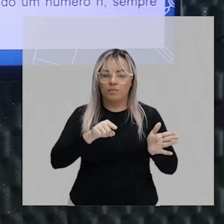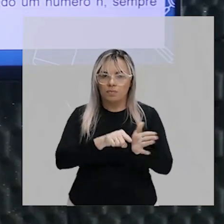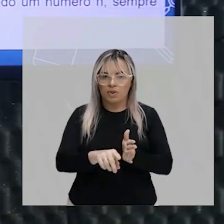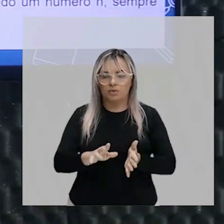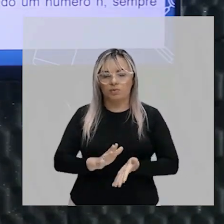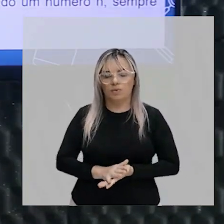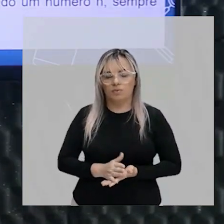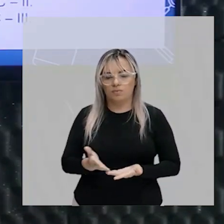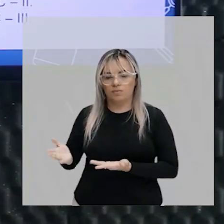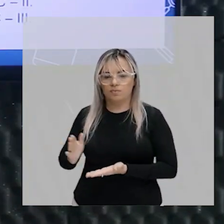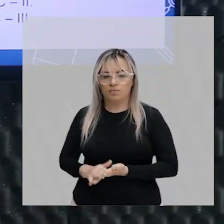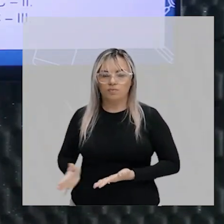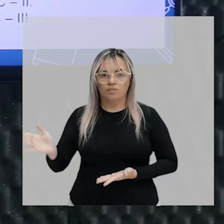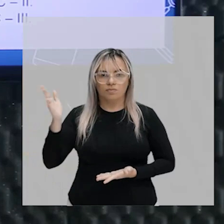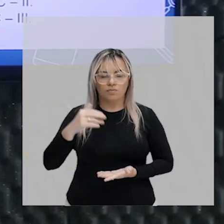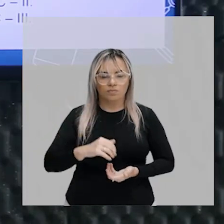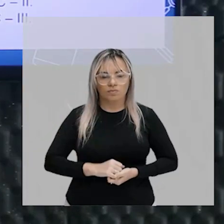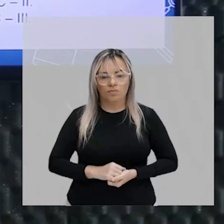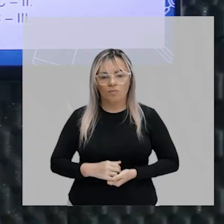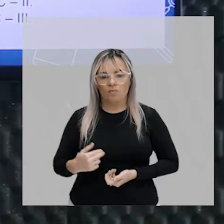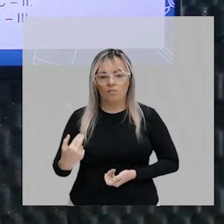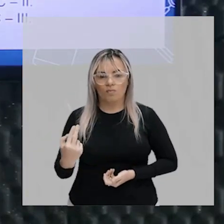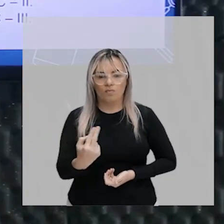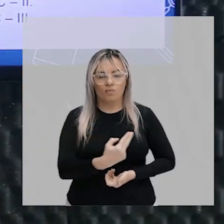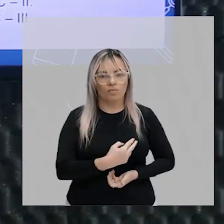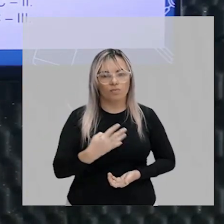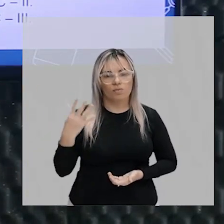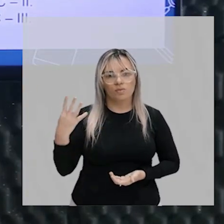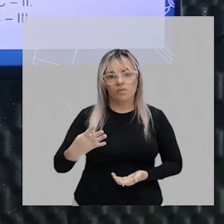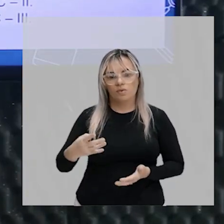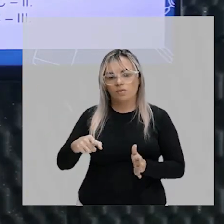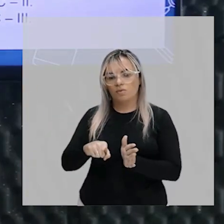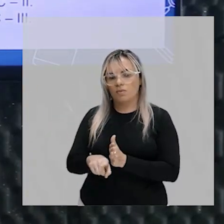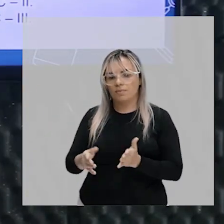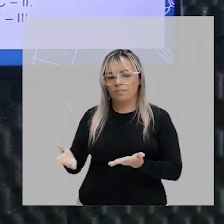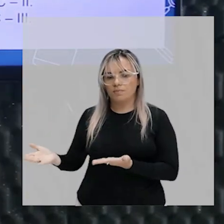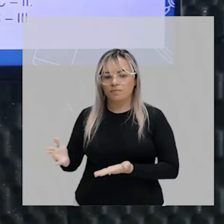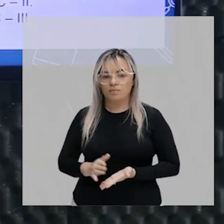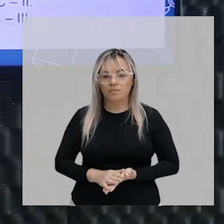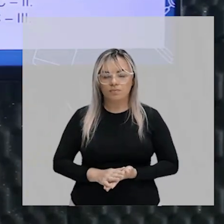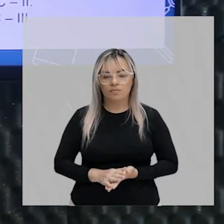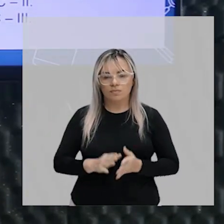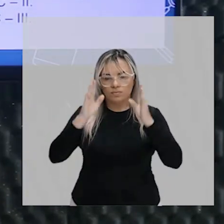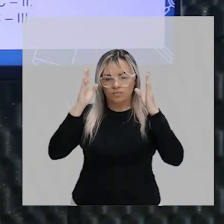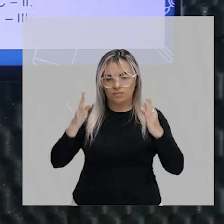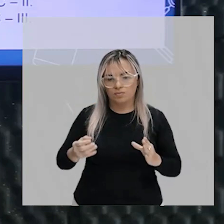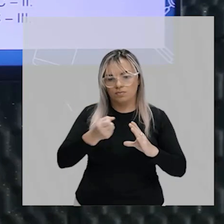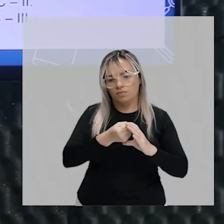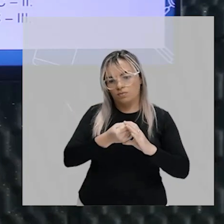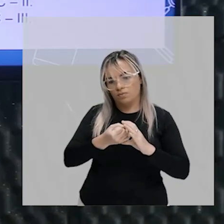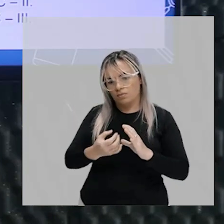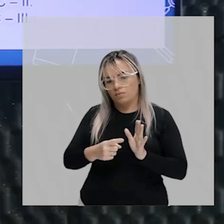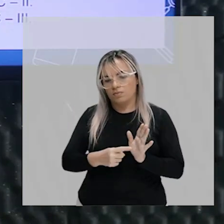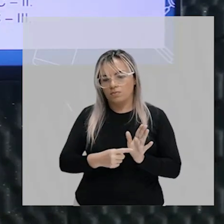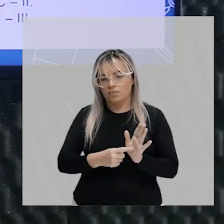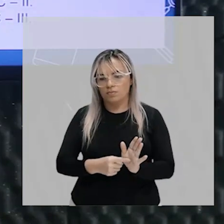questões tá vamos dar continuidade aí nós temos agora a quarta questão e ela diz o seguinte Analise os conjuntos